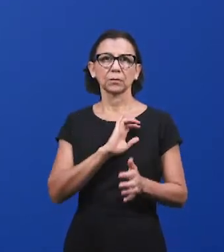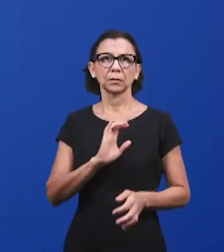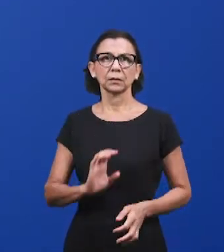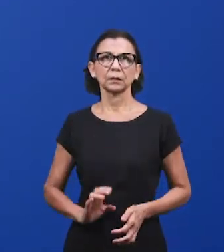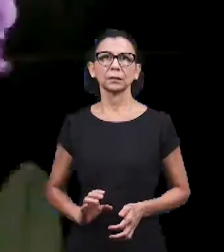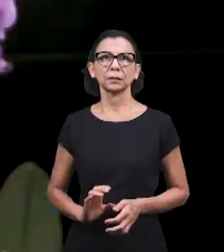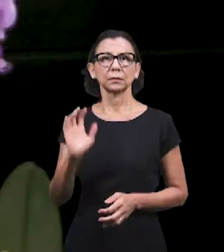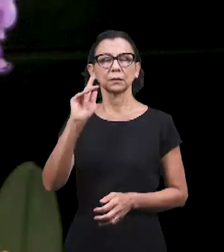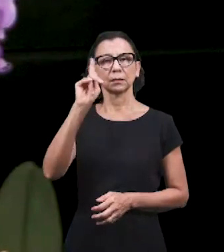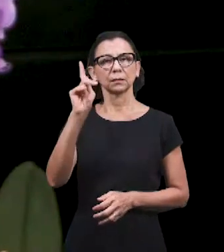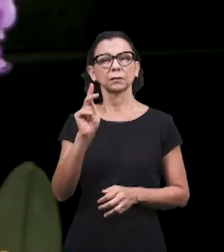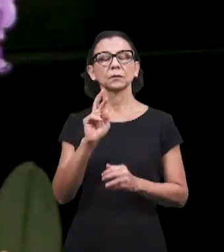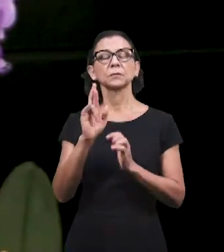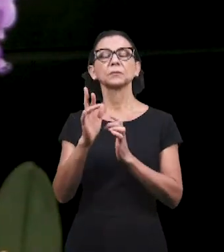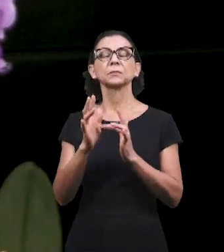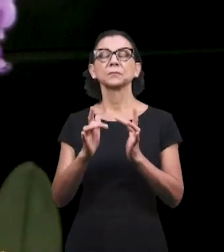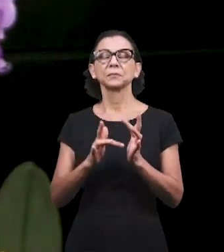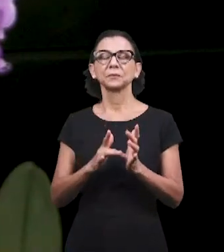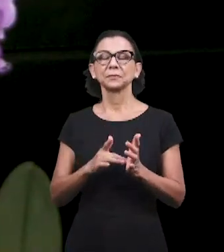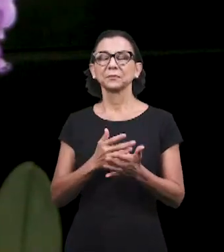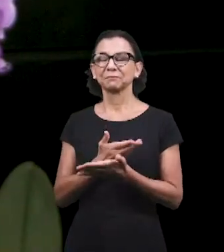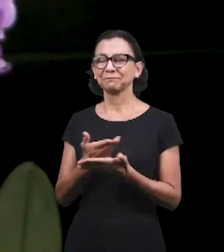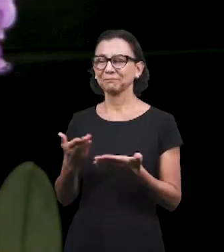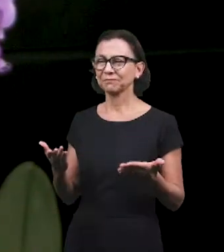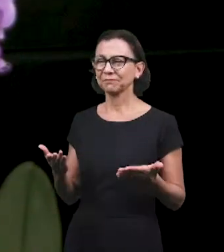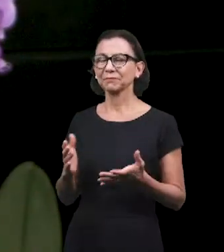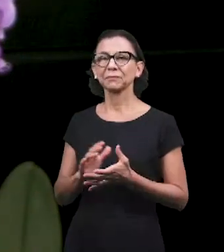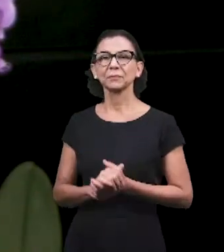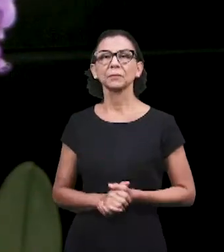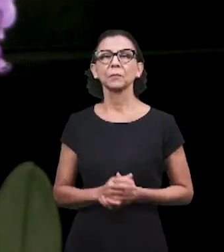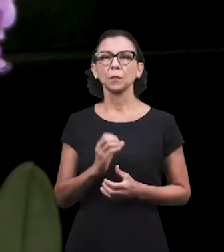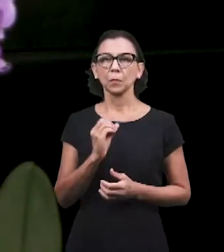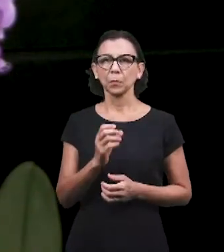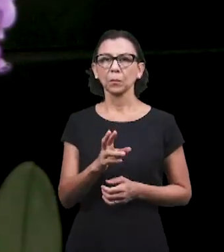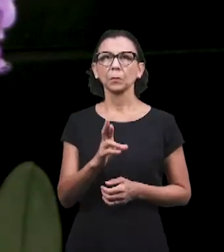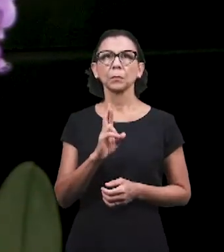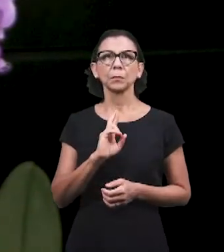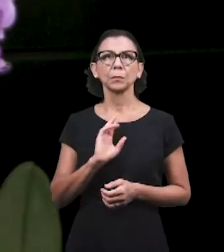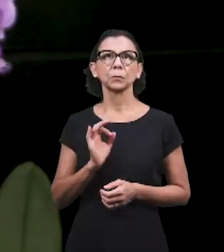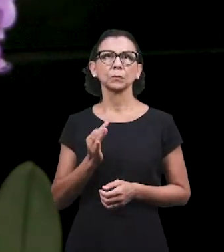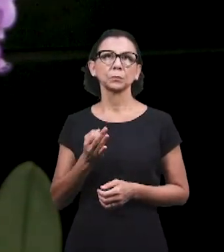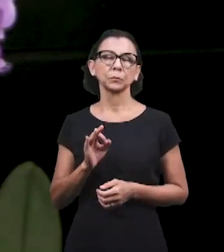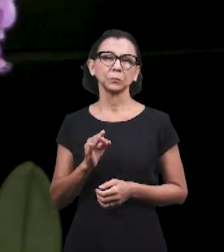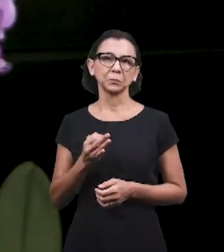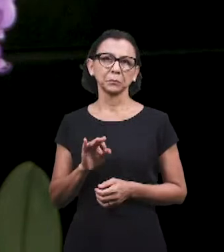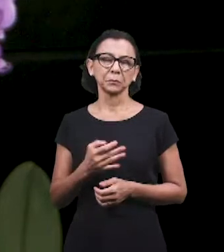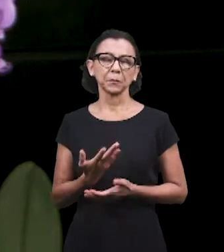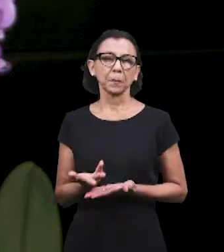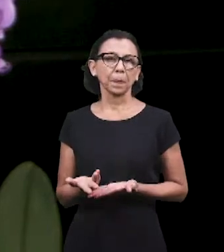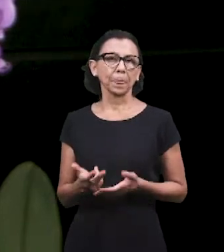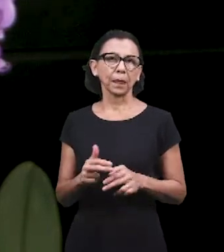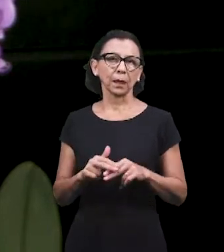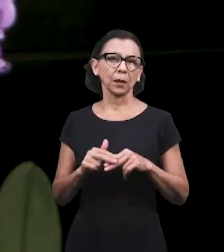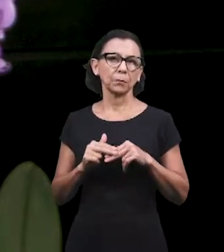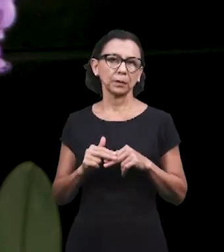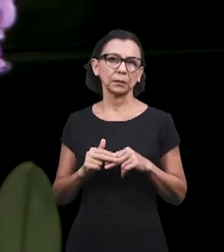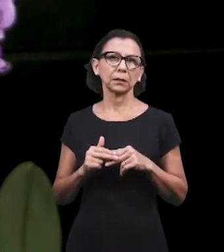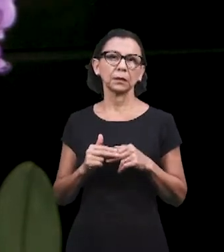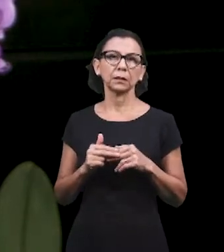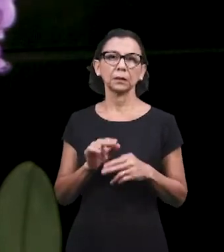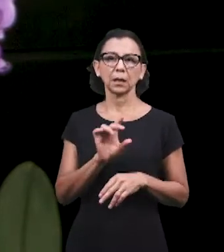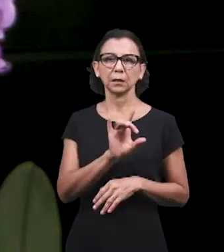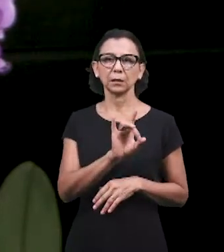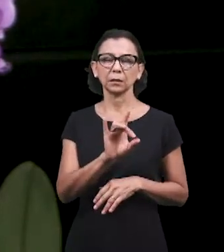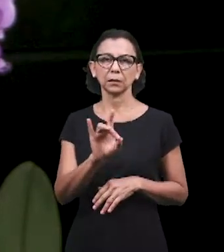Jesus, irmãos. A paz do Senhor Jesus, Ana Caroline, muito bem colocada por você, exatamente a maneira como ali, em cada um